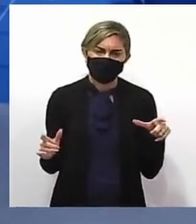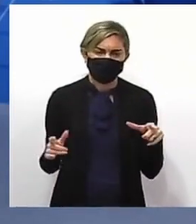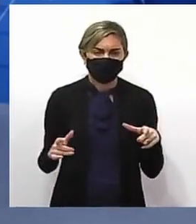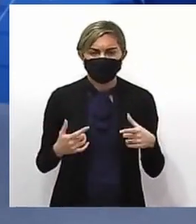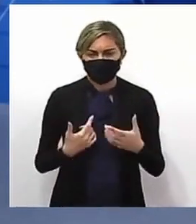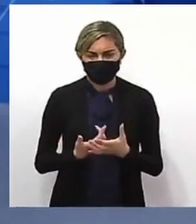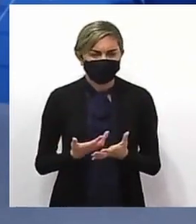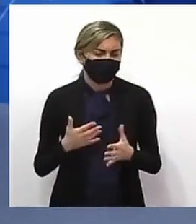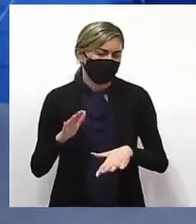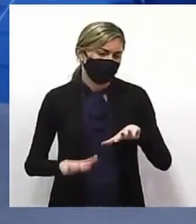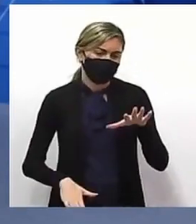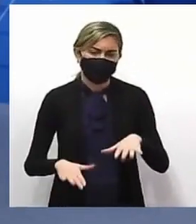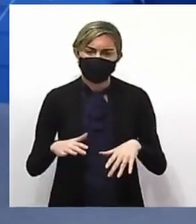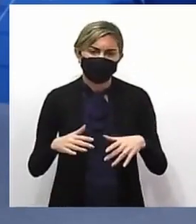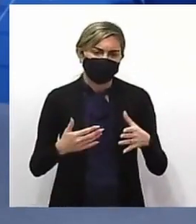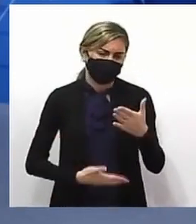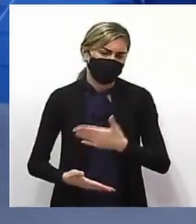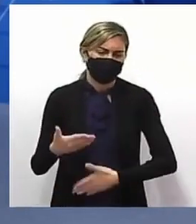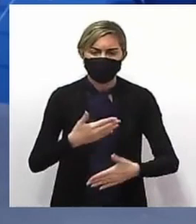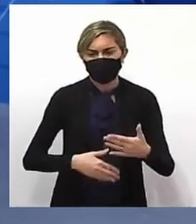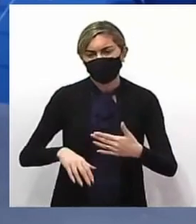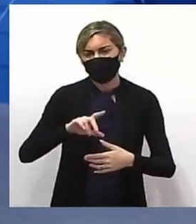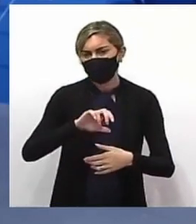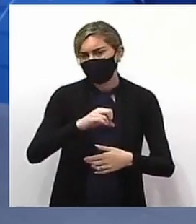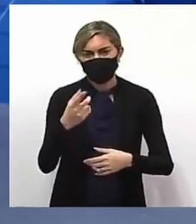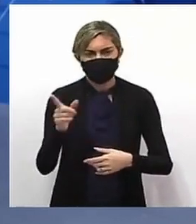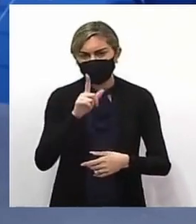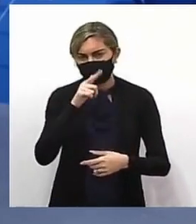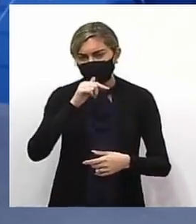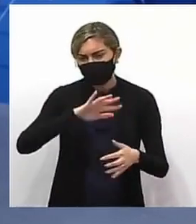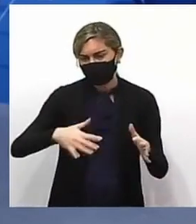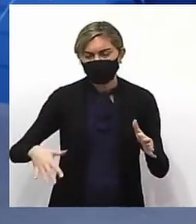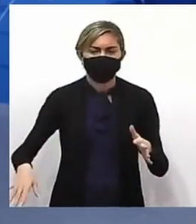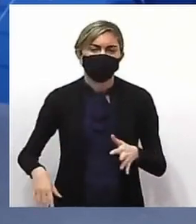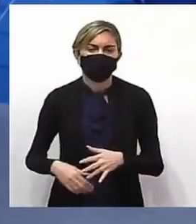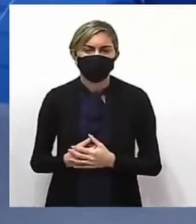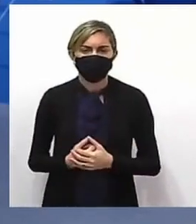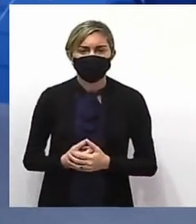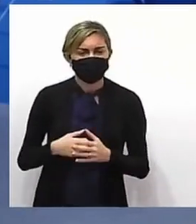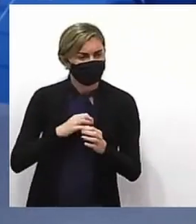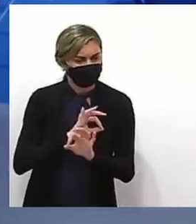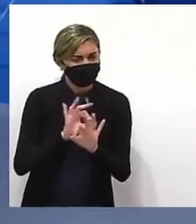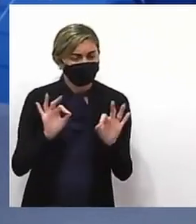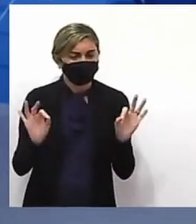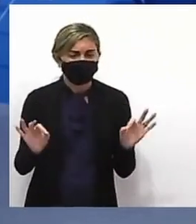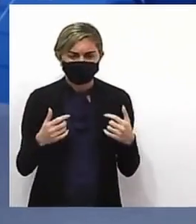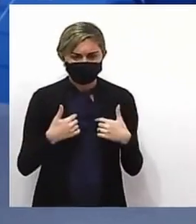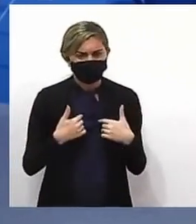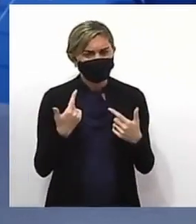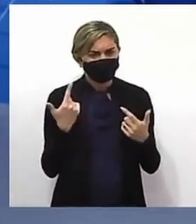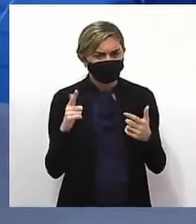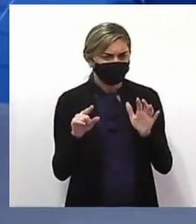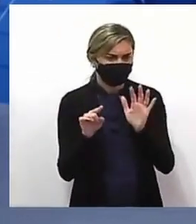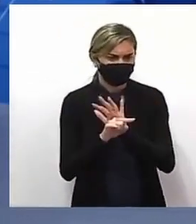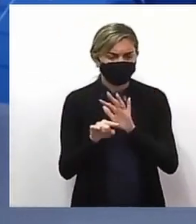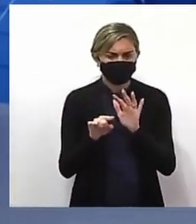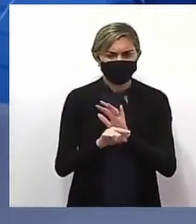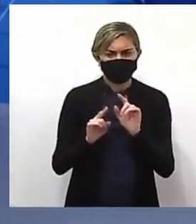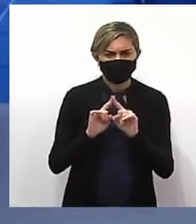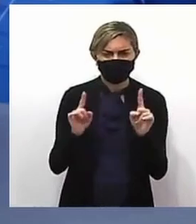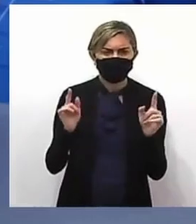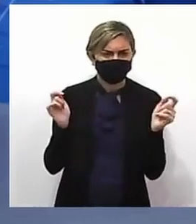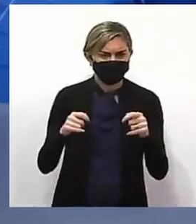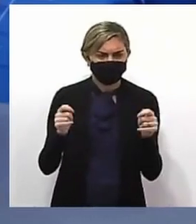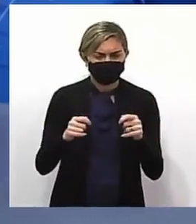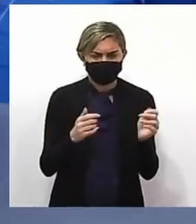exibido. Sim. Independente de uma relação ou não com a maré. Uhum. Que bacana. Eu tenho outras perguntas, mas será que dá pra